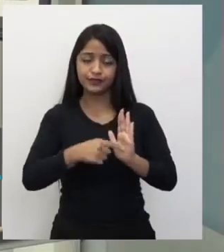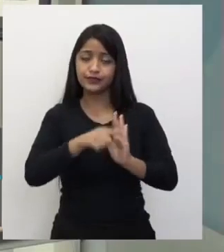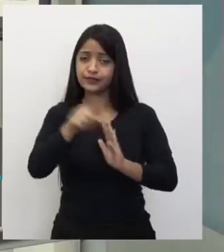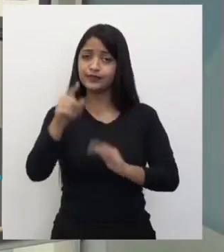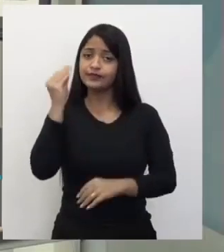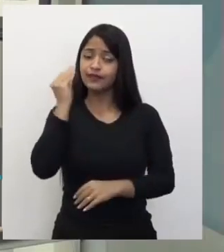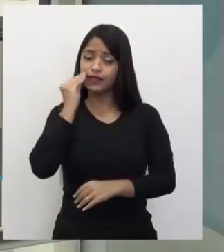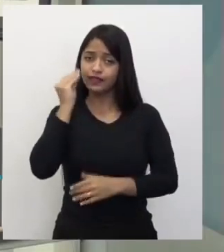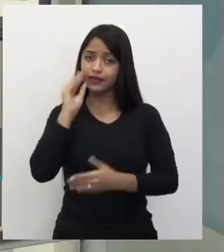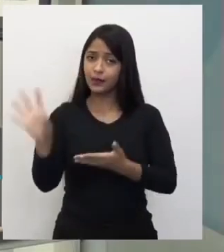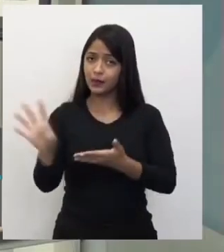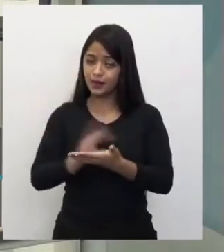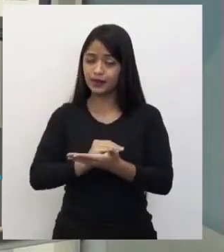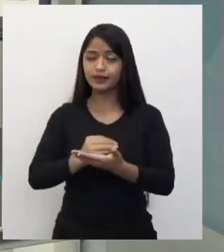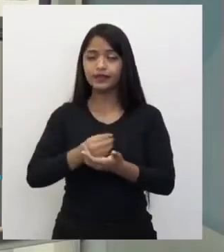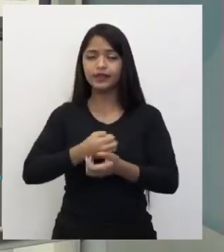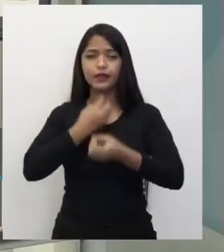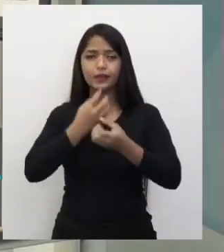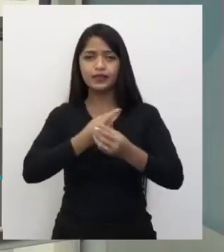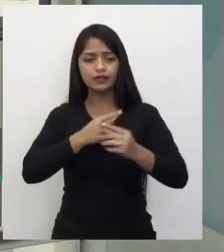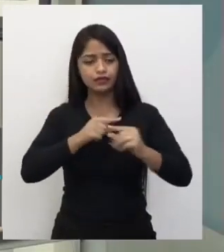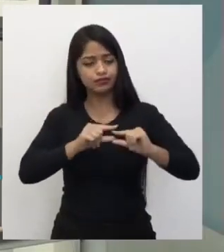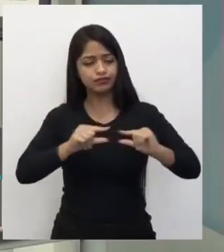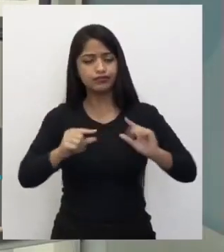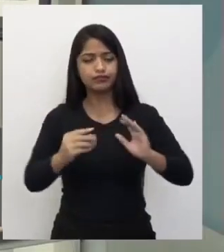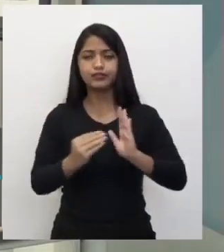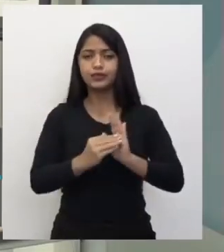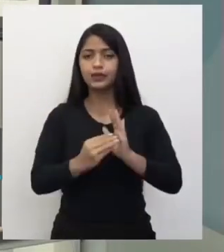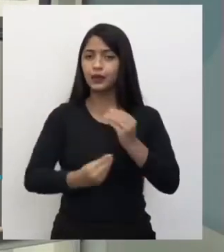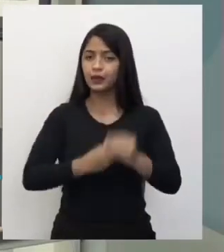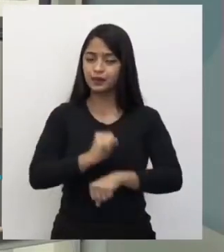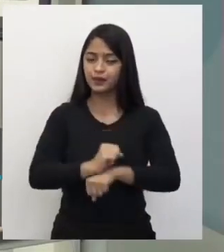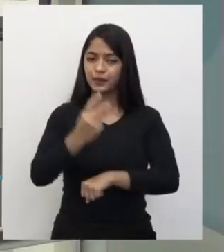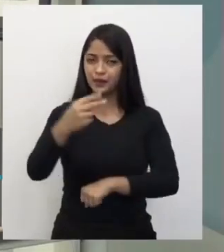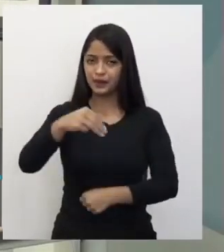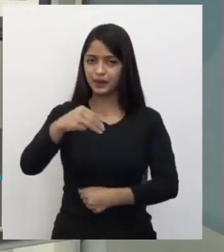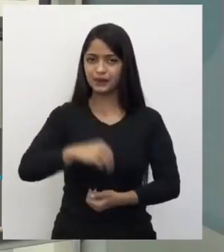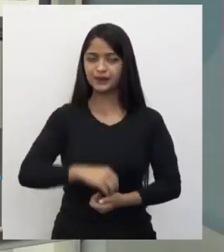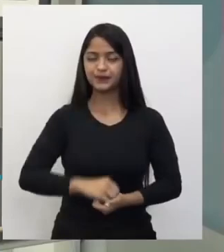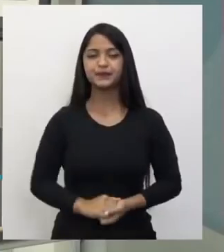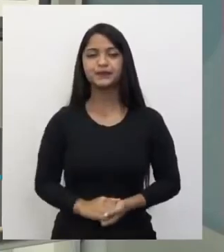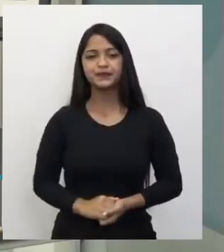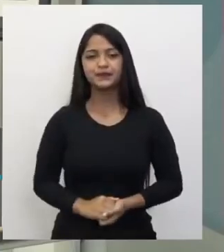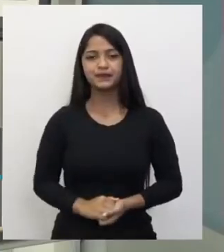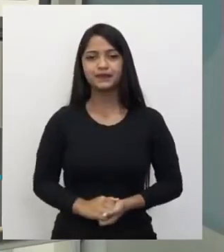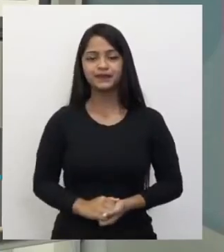reproduzir como essa informação aparece para mim, tá bom? 2 minutinhos.